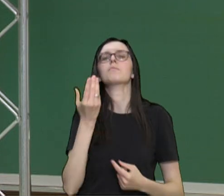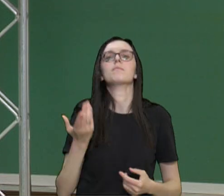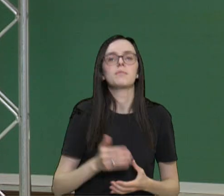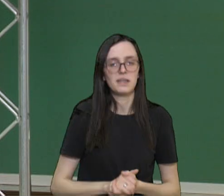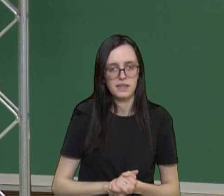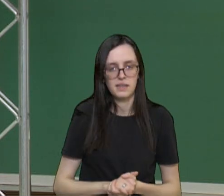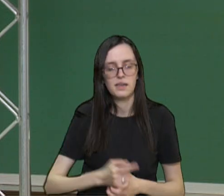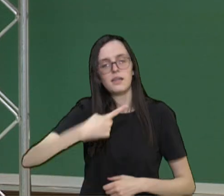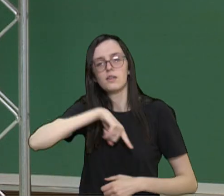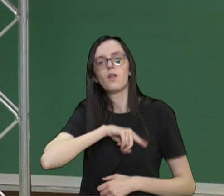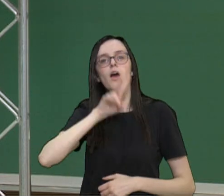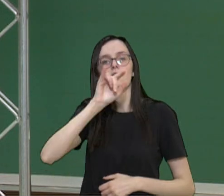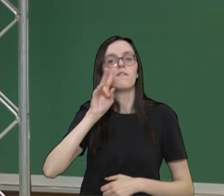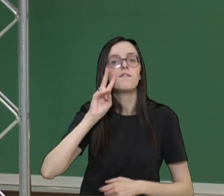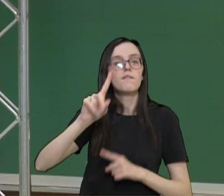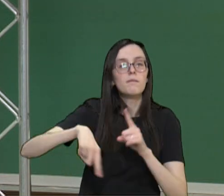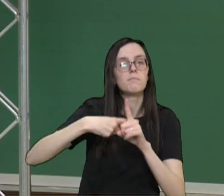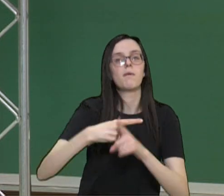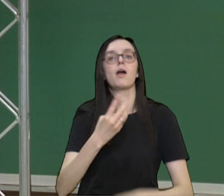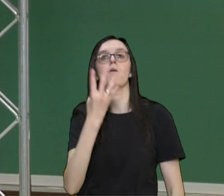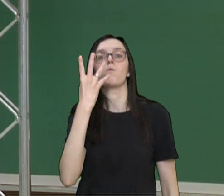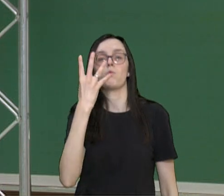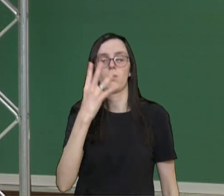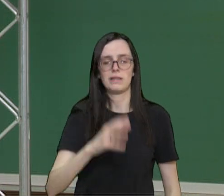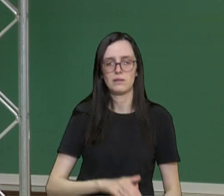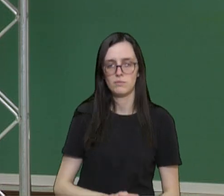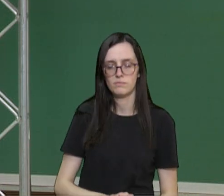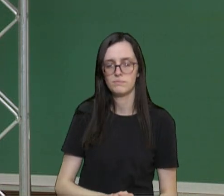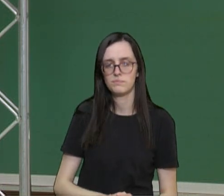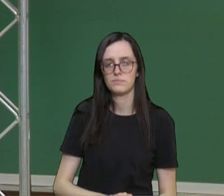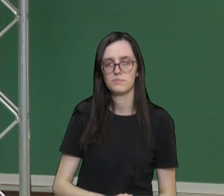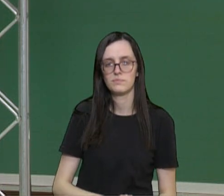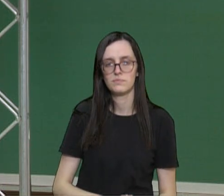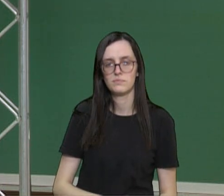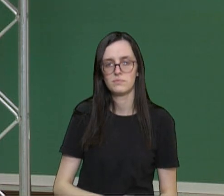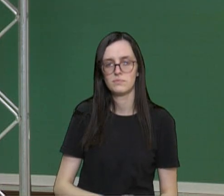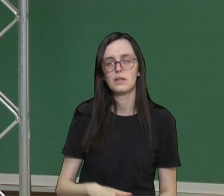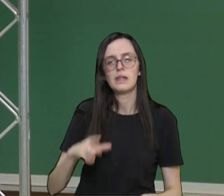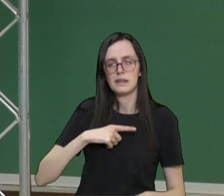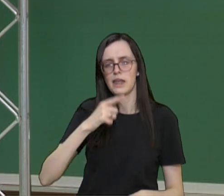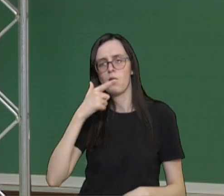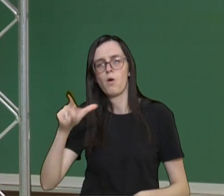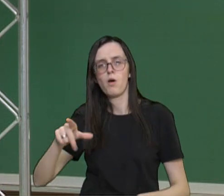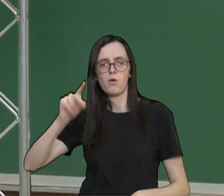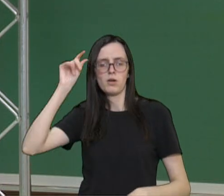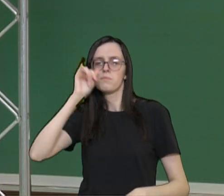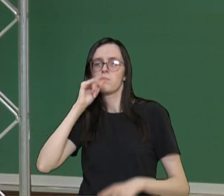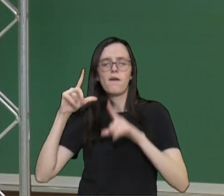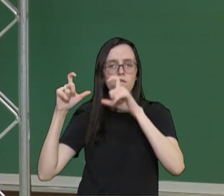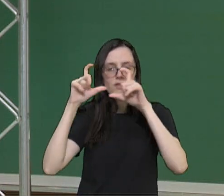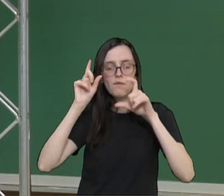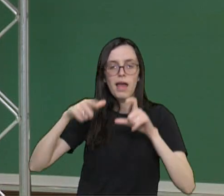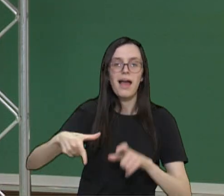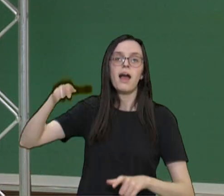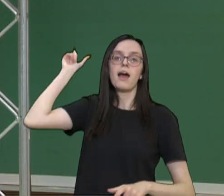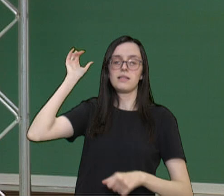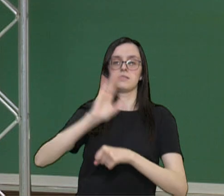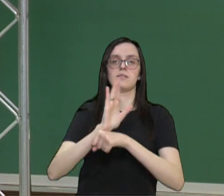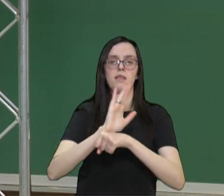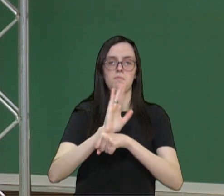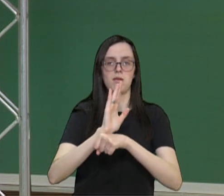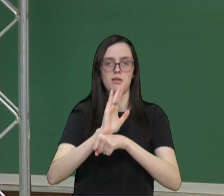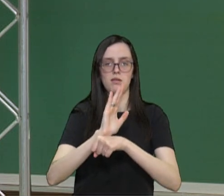vai ver mais 4. Inclusive uma arte que era mais antiga do que o cinema, que era a fotografia. Que quando